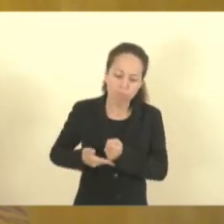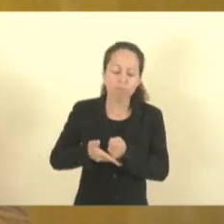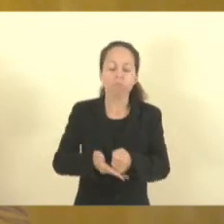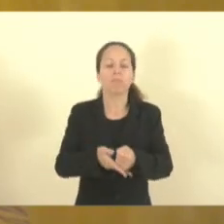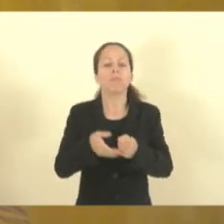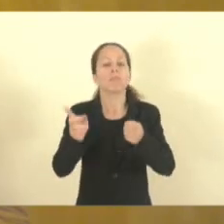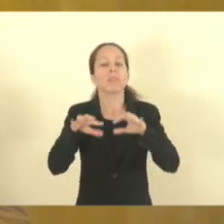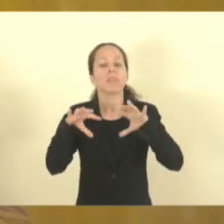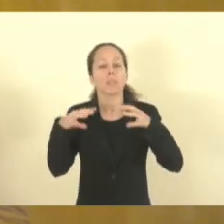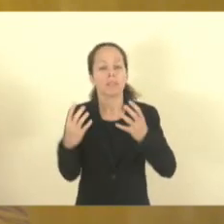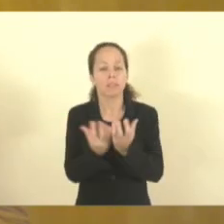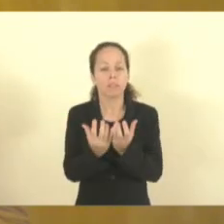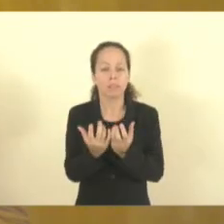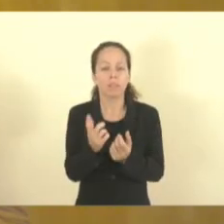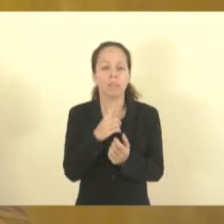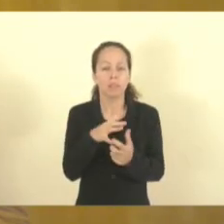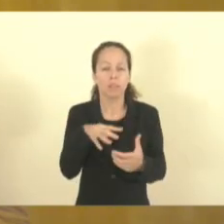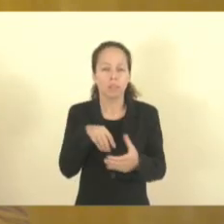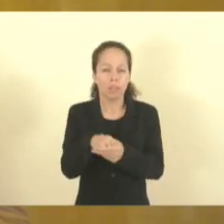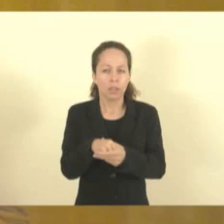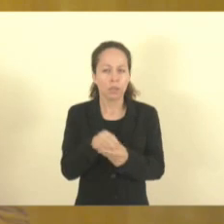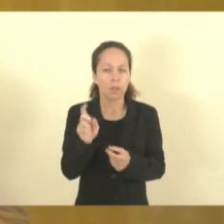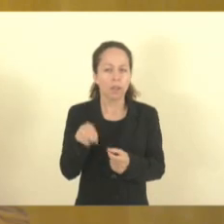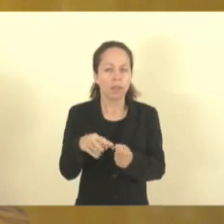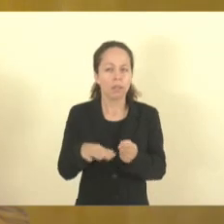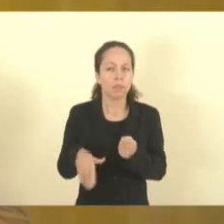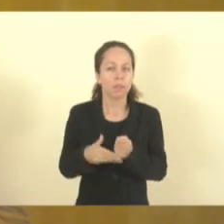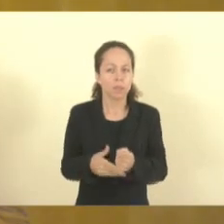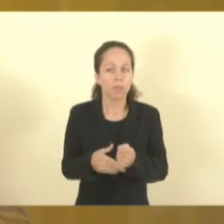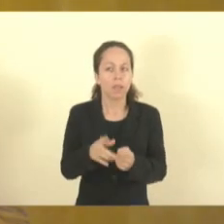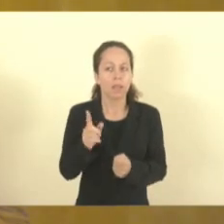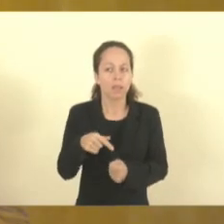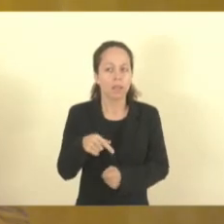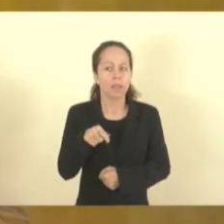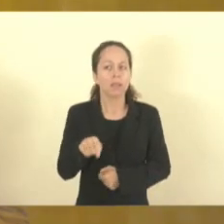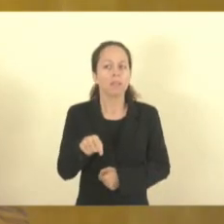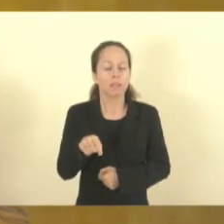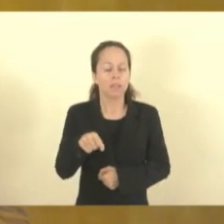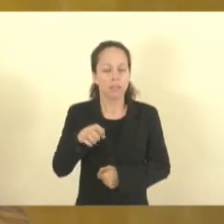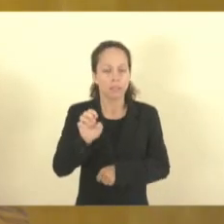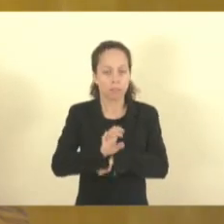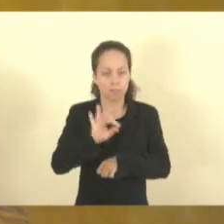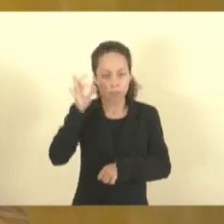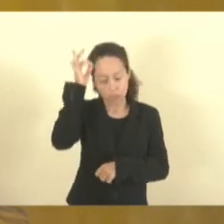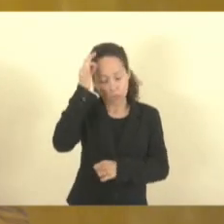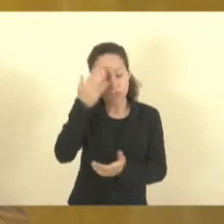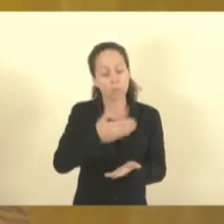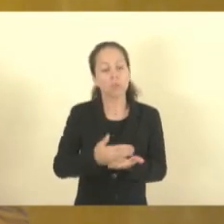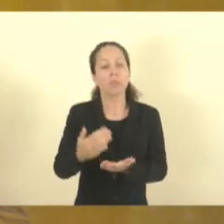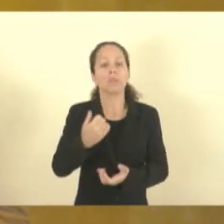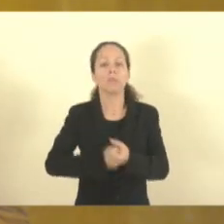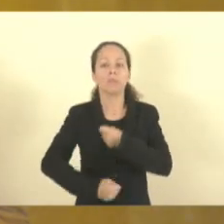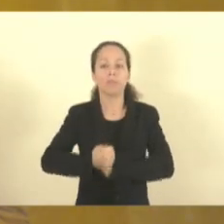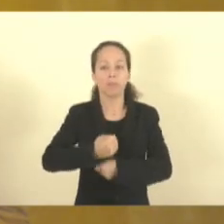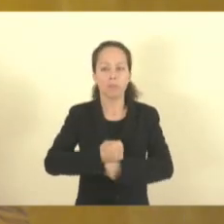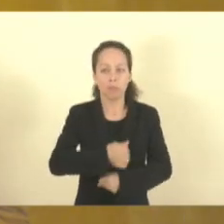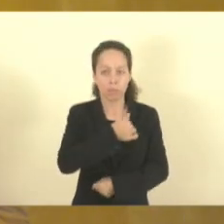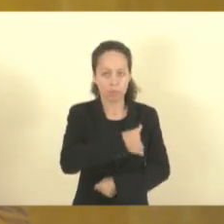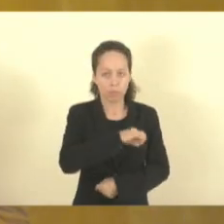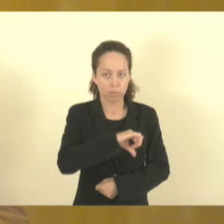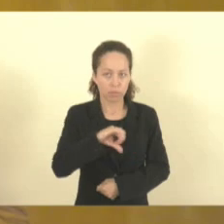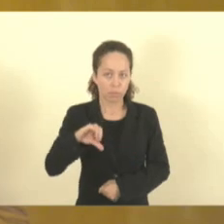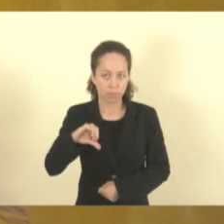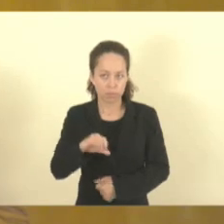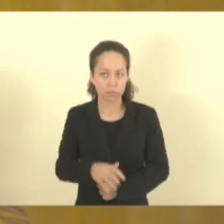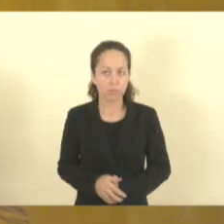em defesa da Desportiva Ferroviária. Essa luta se iniciou em 99, acreditando que ao